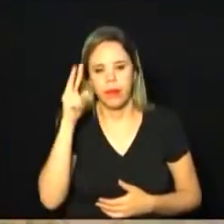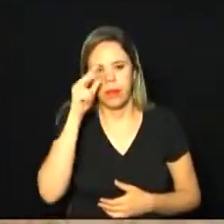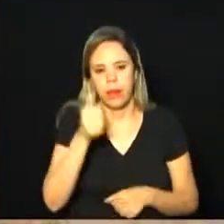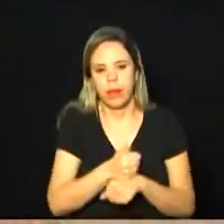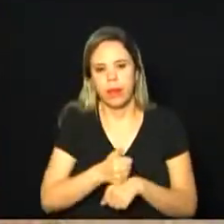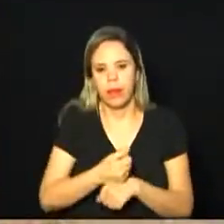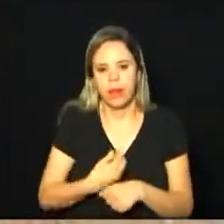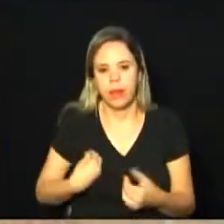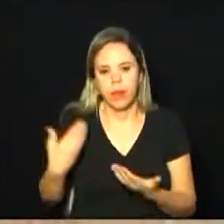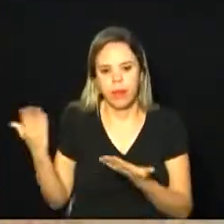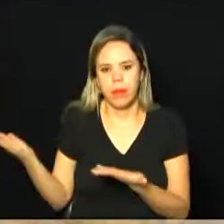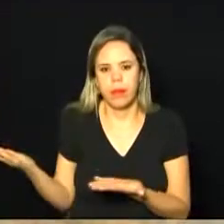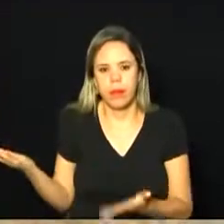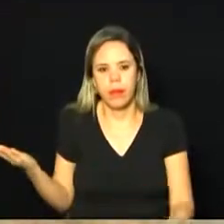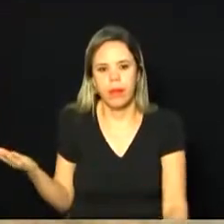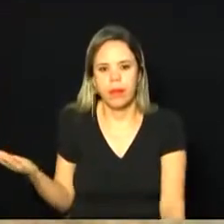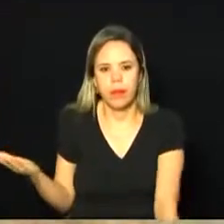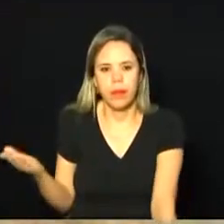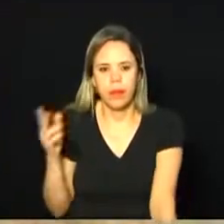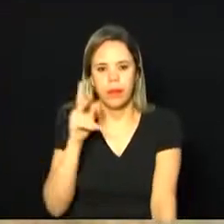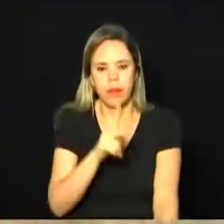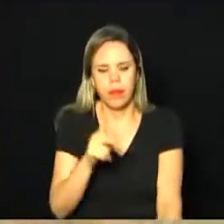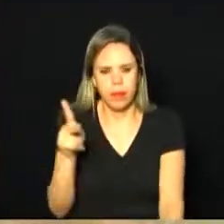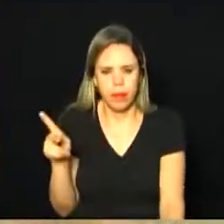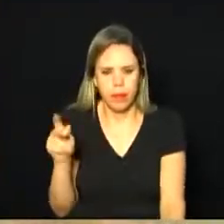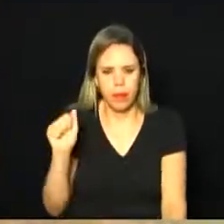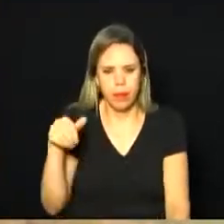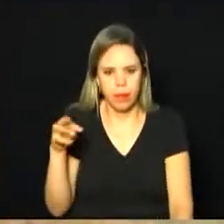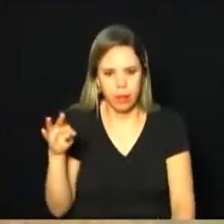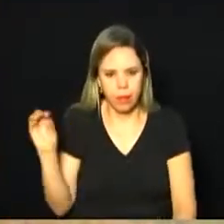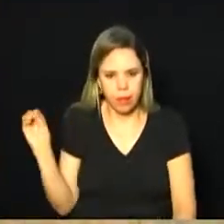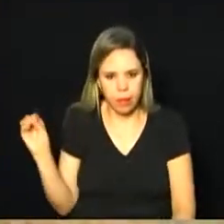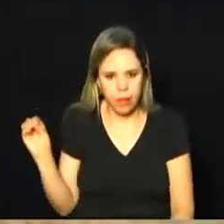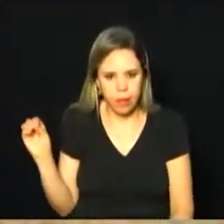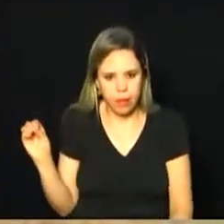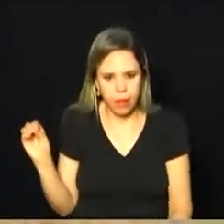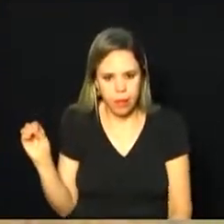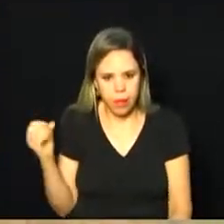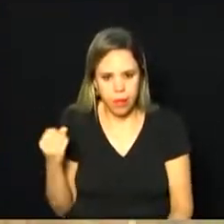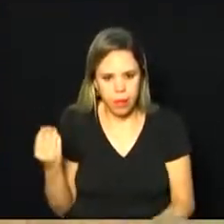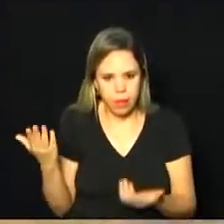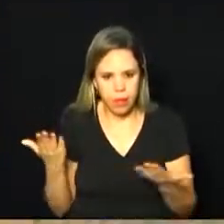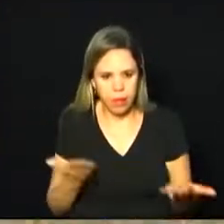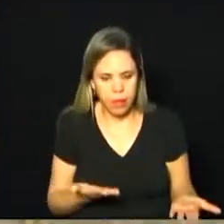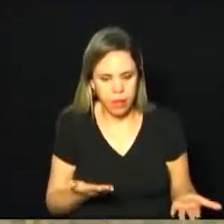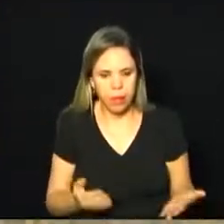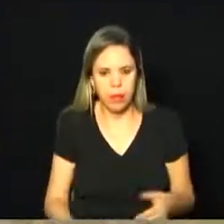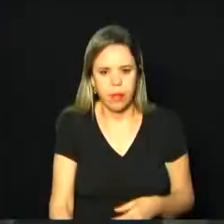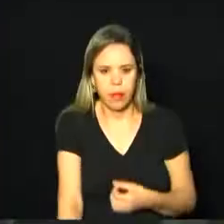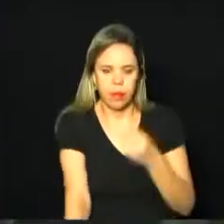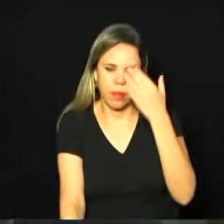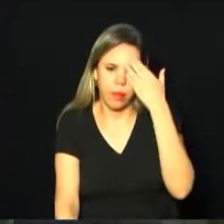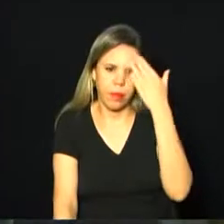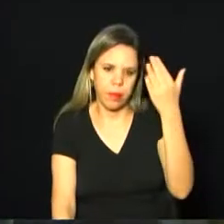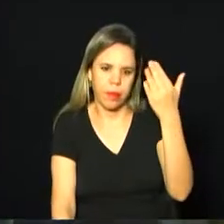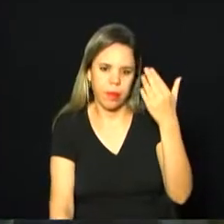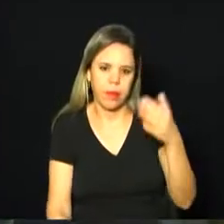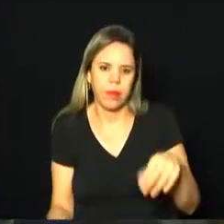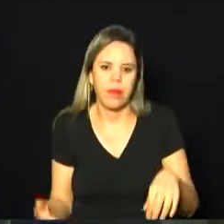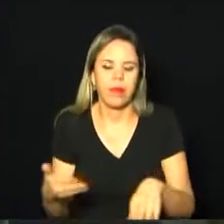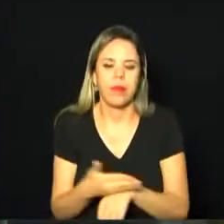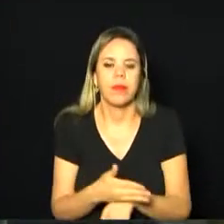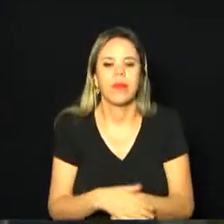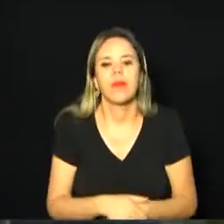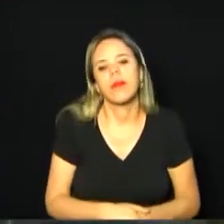que tá aqui é o meu lado o professor Américo Batista Vilela Professor Seja bem vindo ao canal notícia muito obrigada pela sua participação